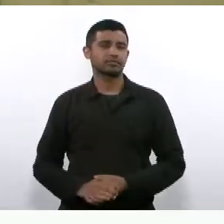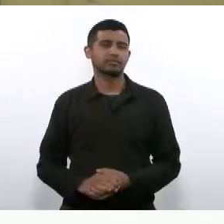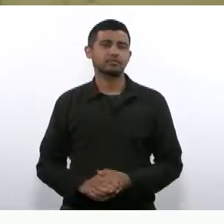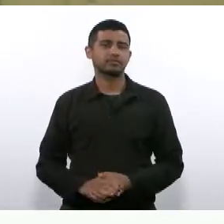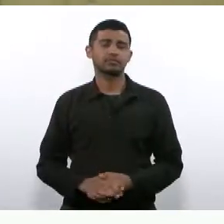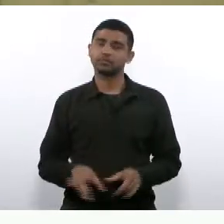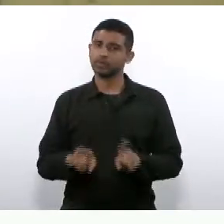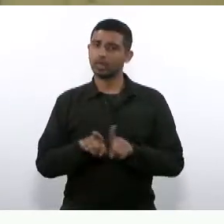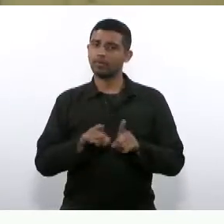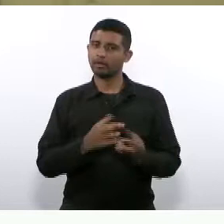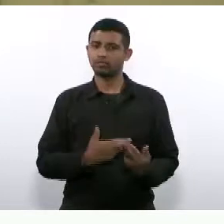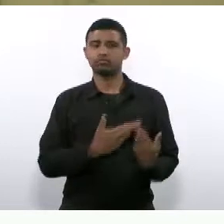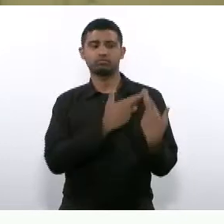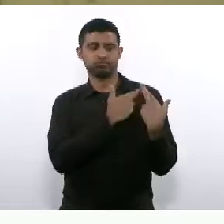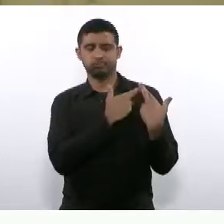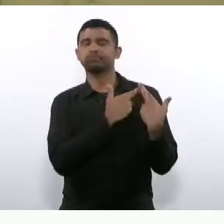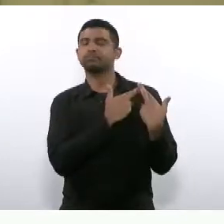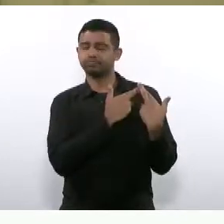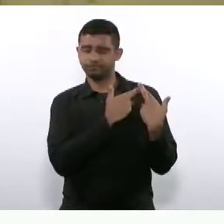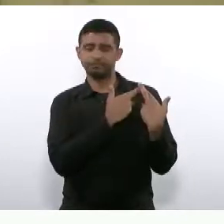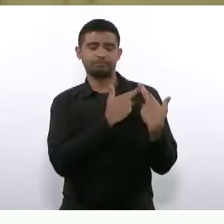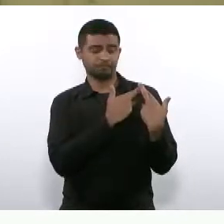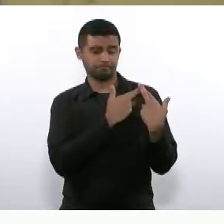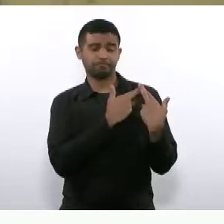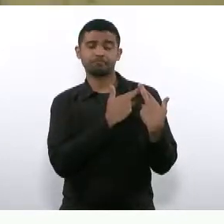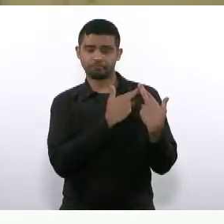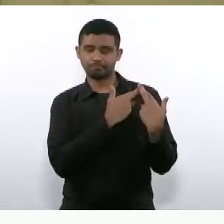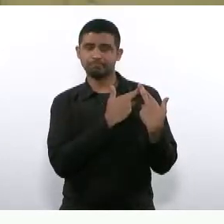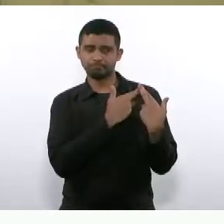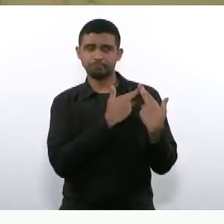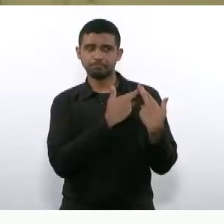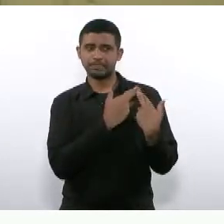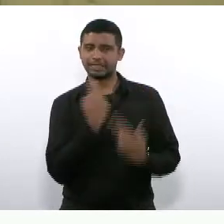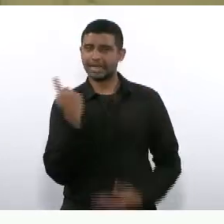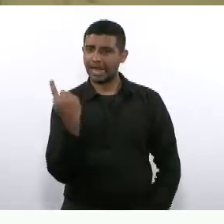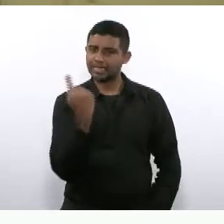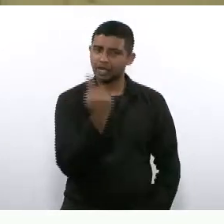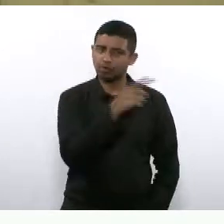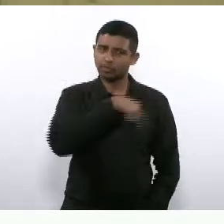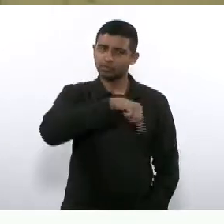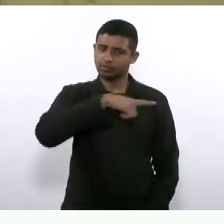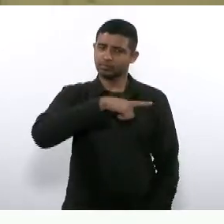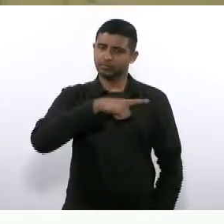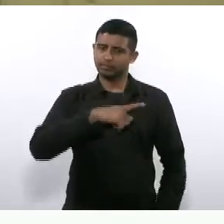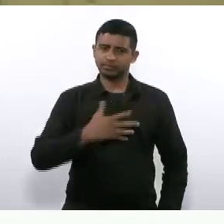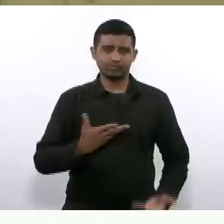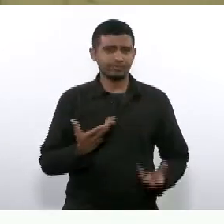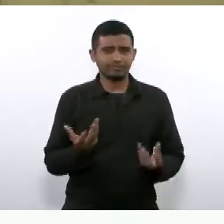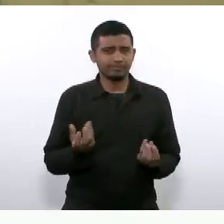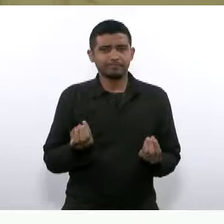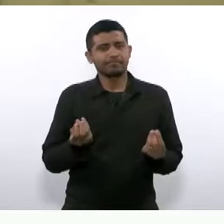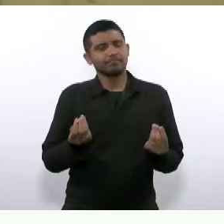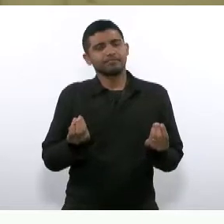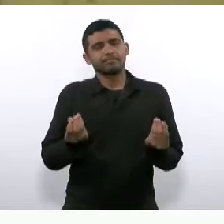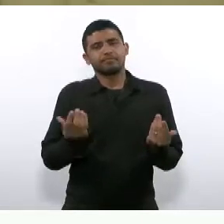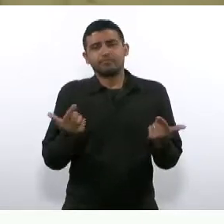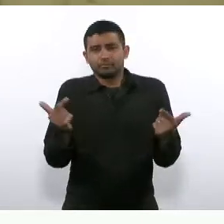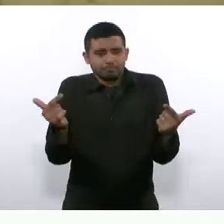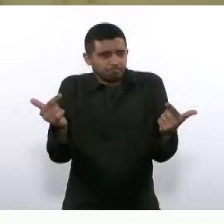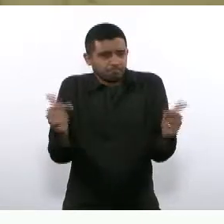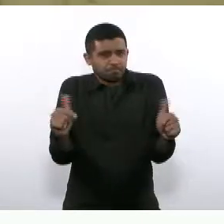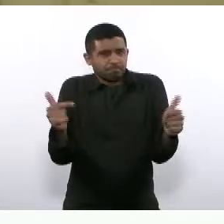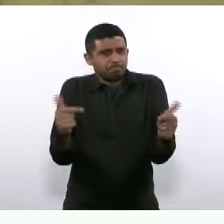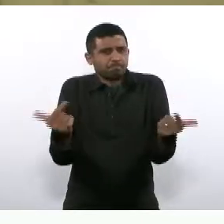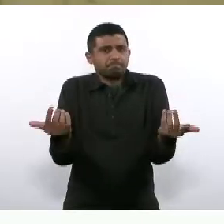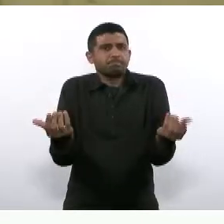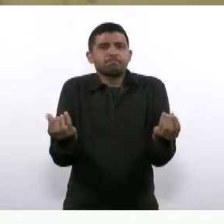a responsabilidade que recai sobre nós. Não há